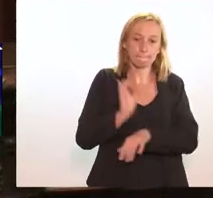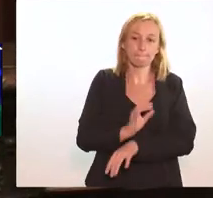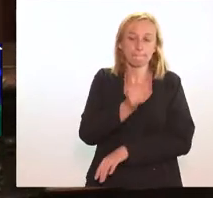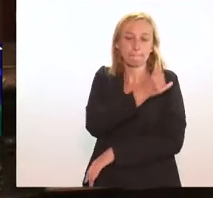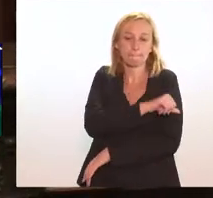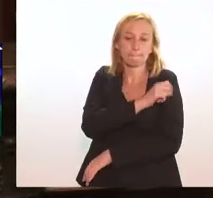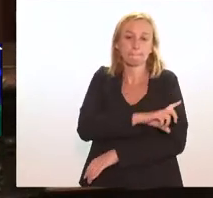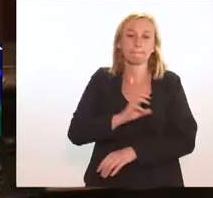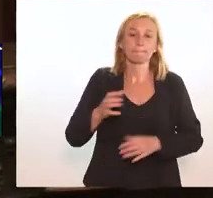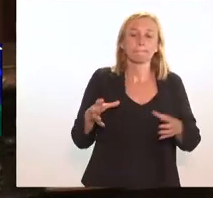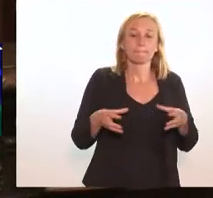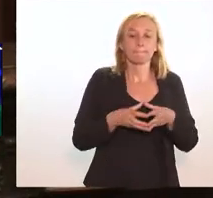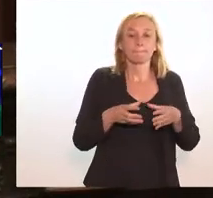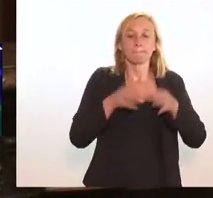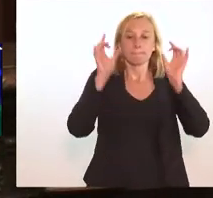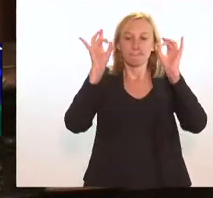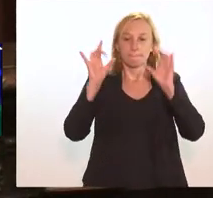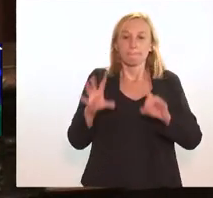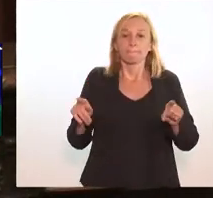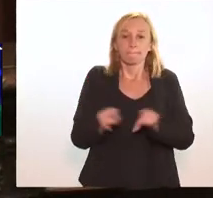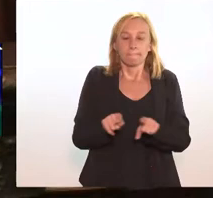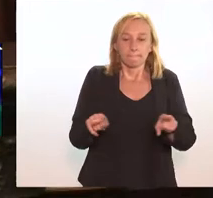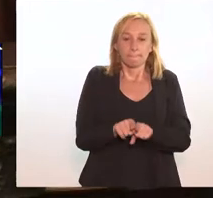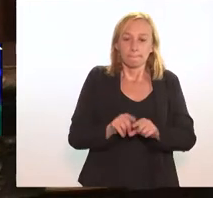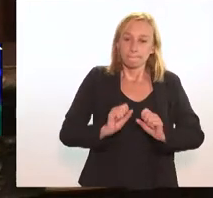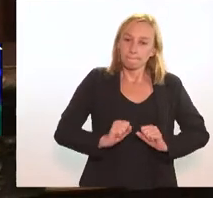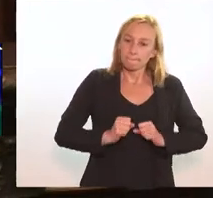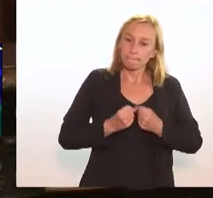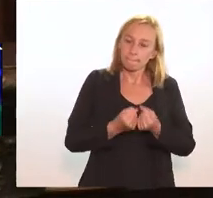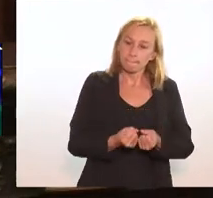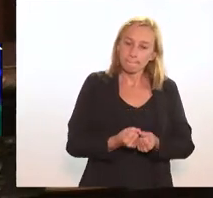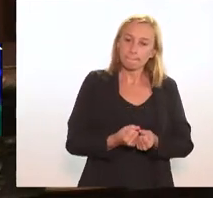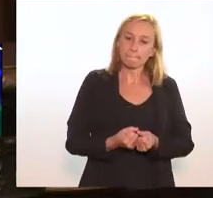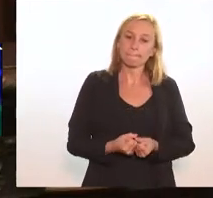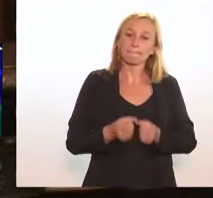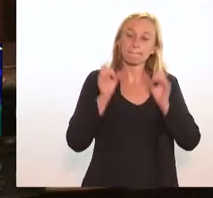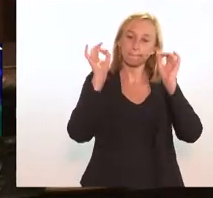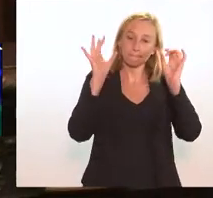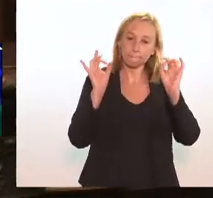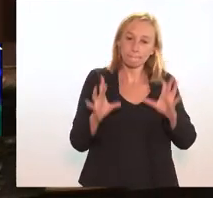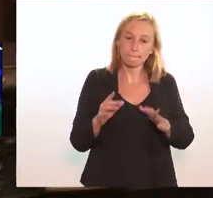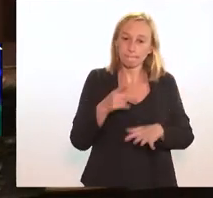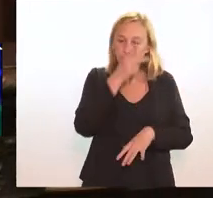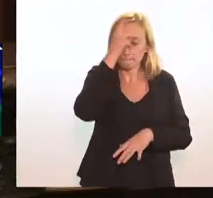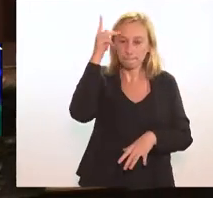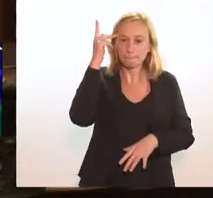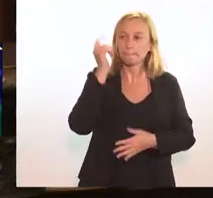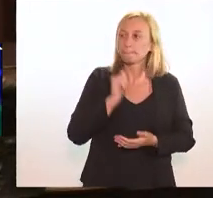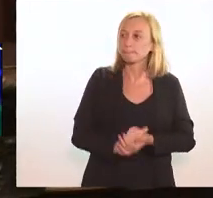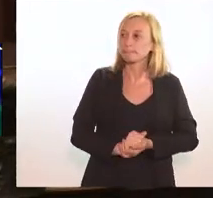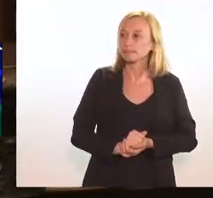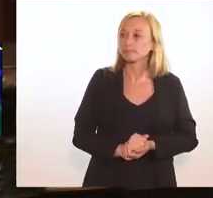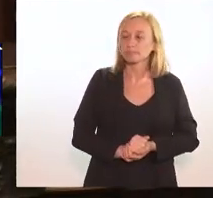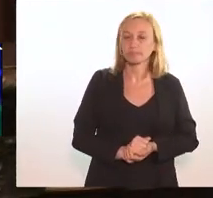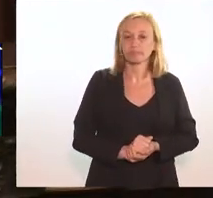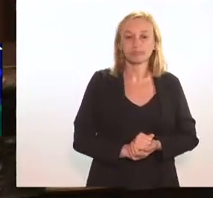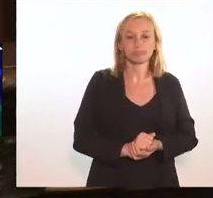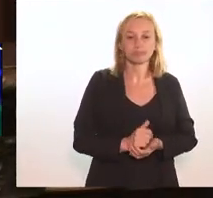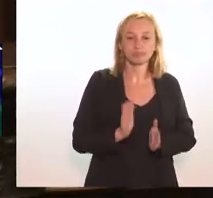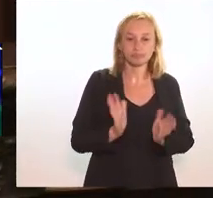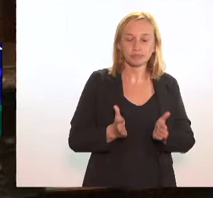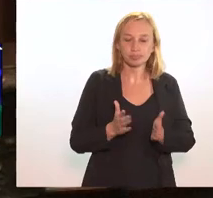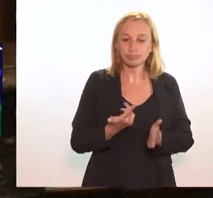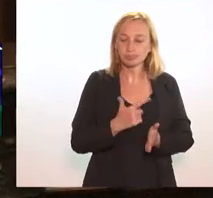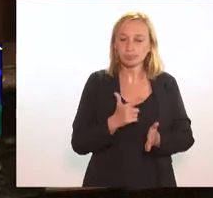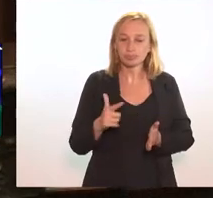Essa comissão especial também pretende fazer a busca ativa, em especial das pessoas que não estão hoje em